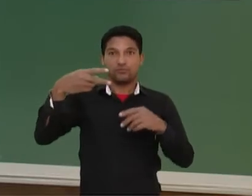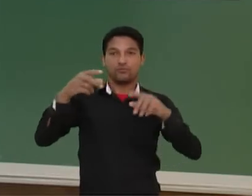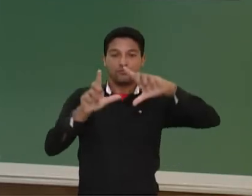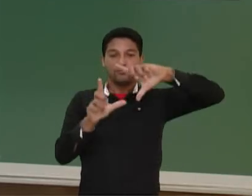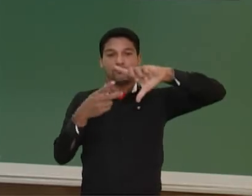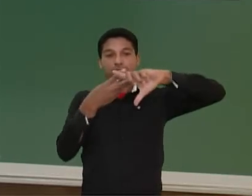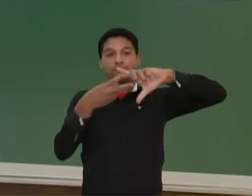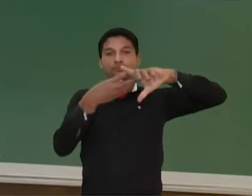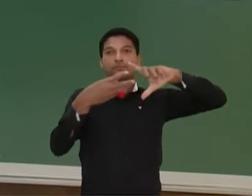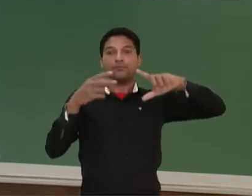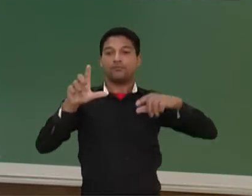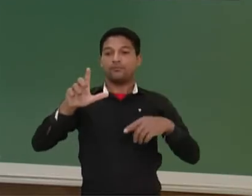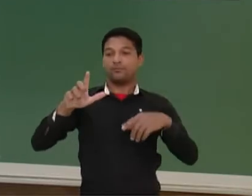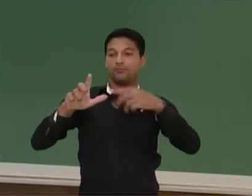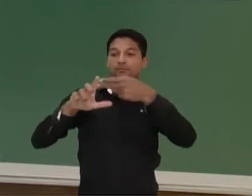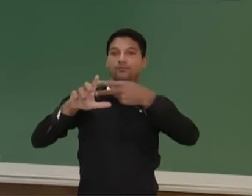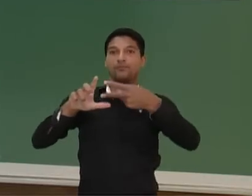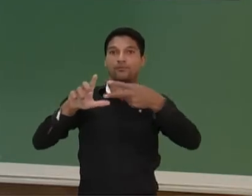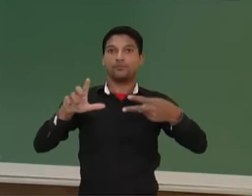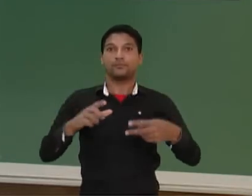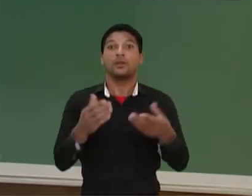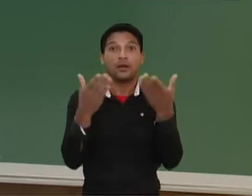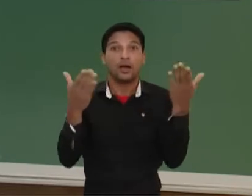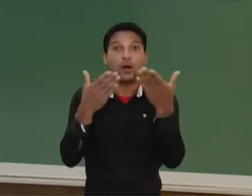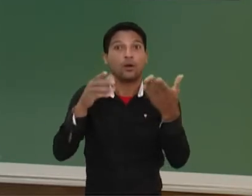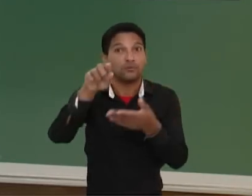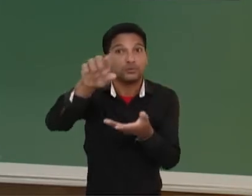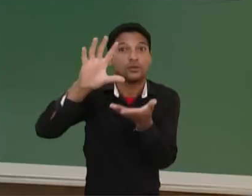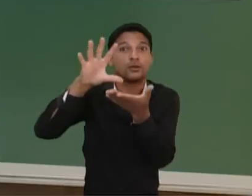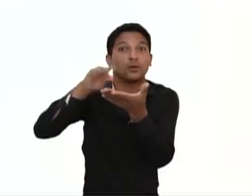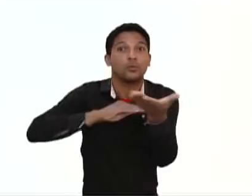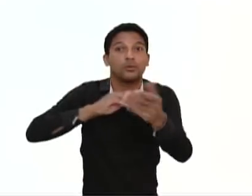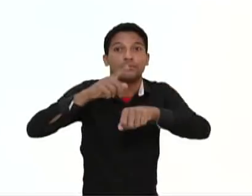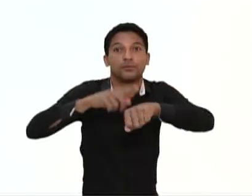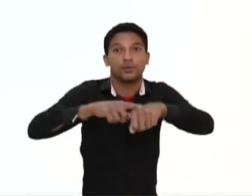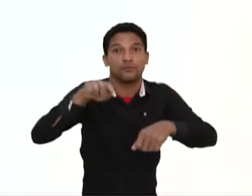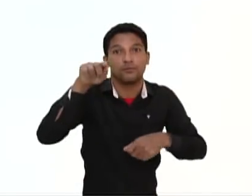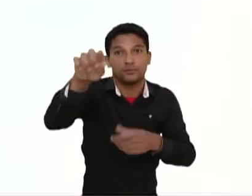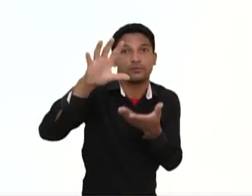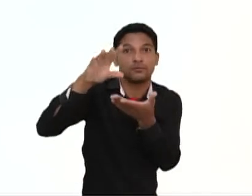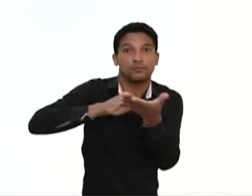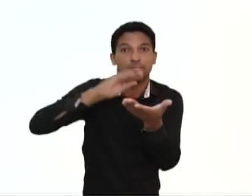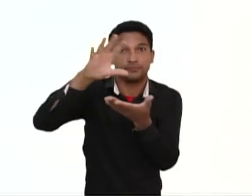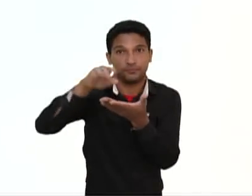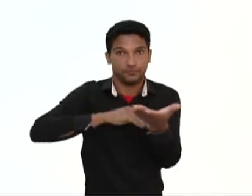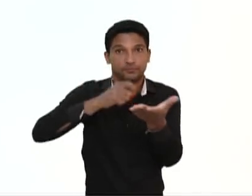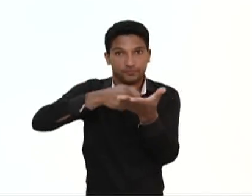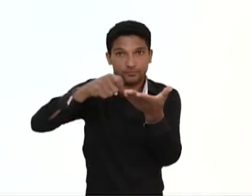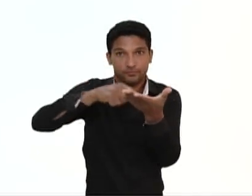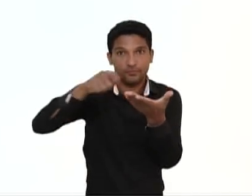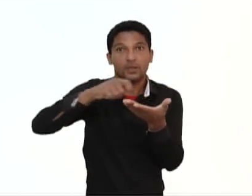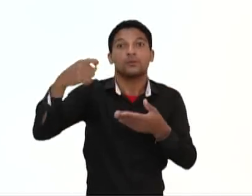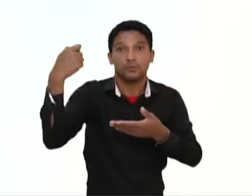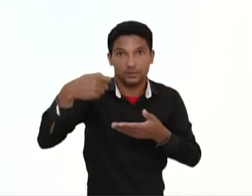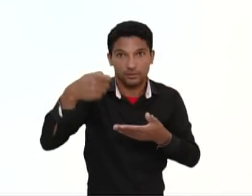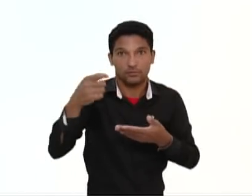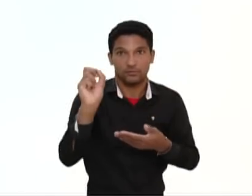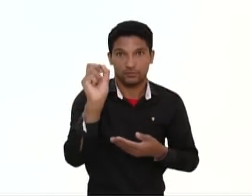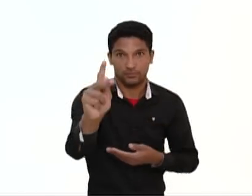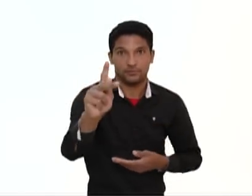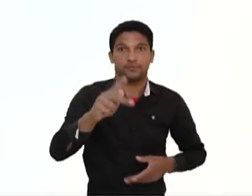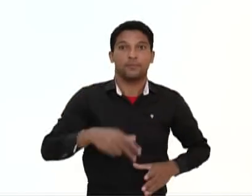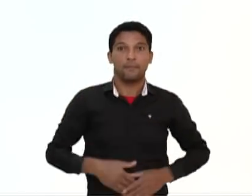certo? Então agora eu vou te dar um tempinho para você anotar isso, tá? Anote isso porque isso é importante. Anote rapidinho e a gente já volta com a